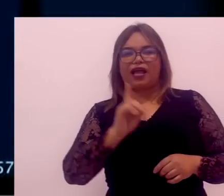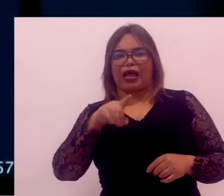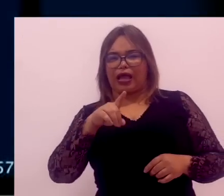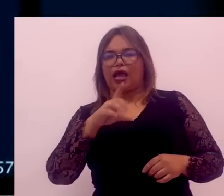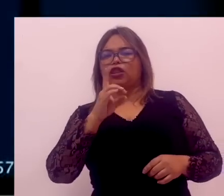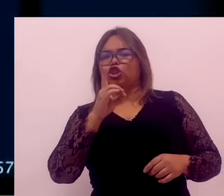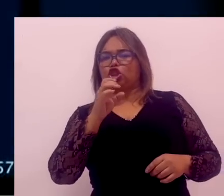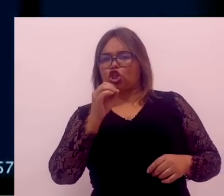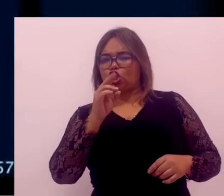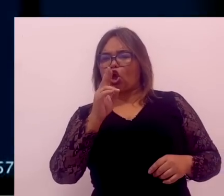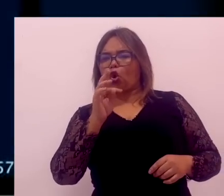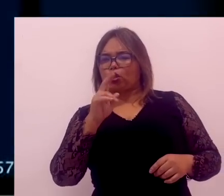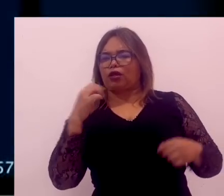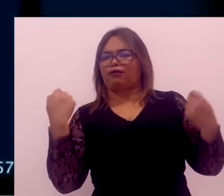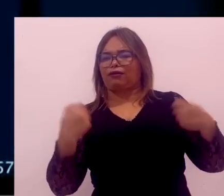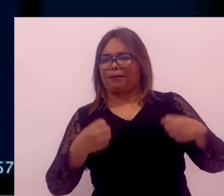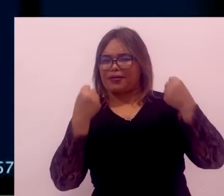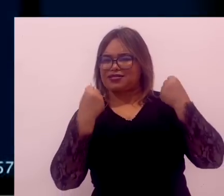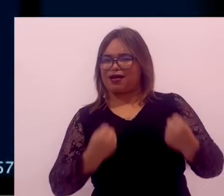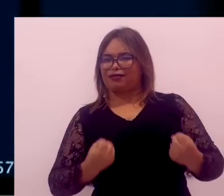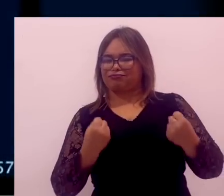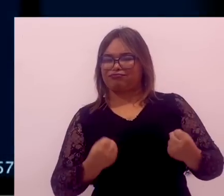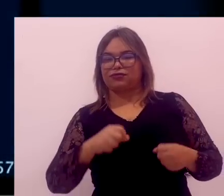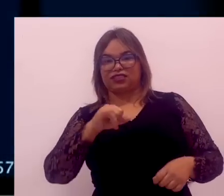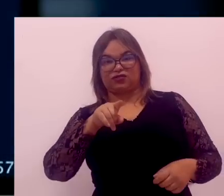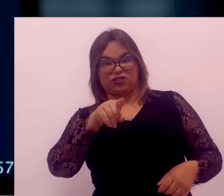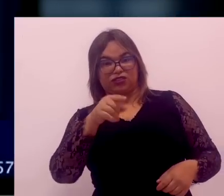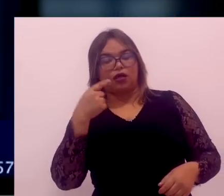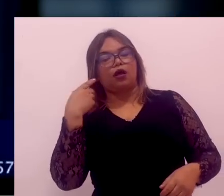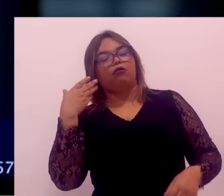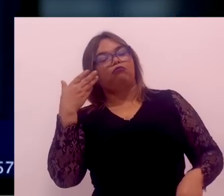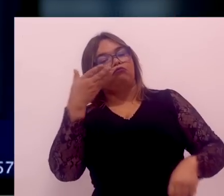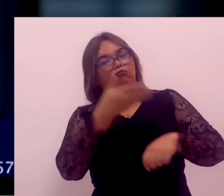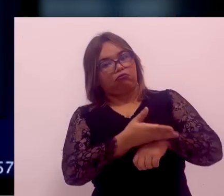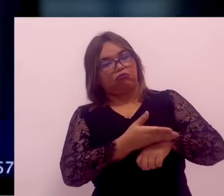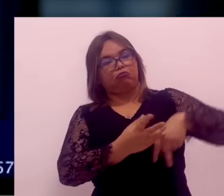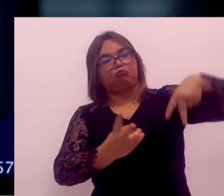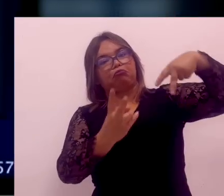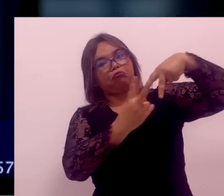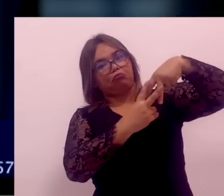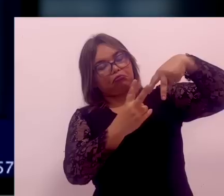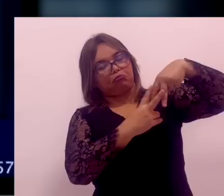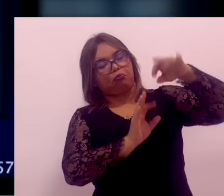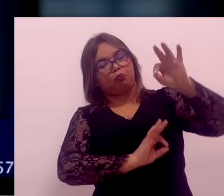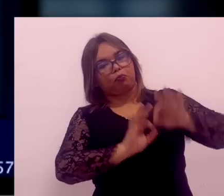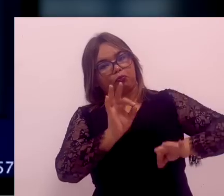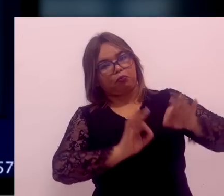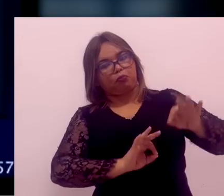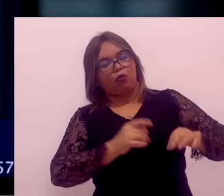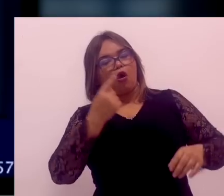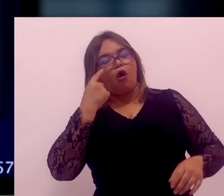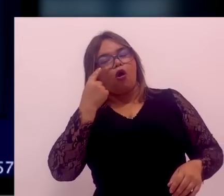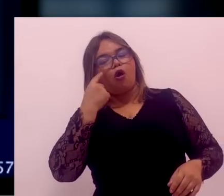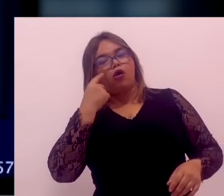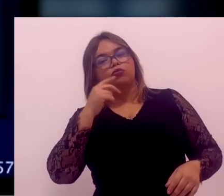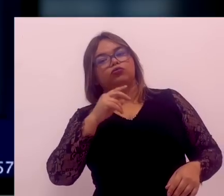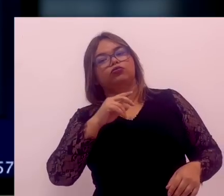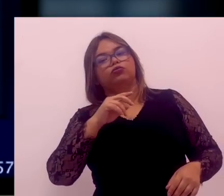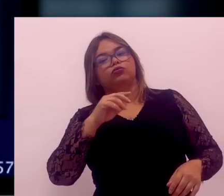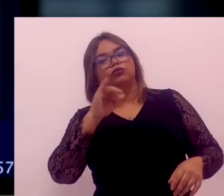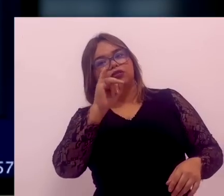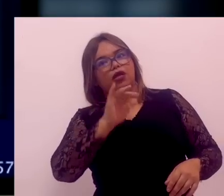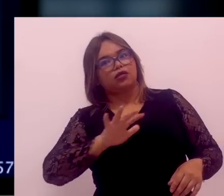uma comaçonaria, este é o símbolo da comaçonaria. Será que os seus símbolos, palavras e expressões são